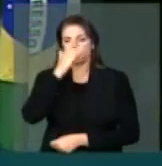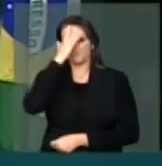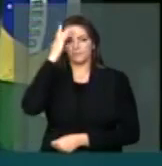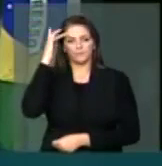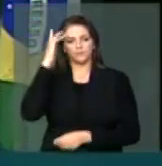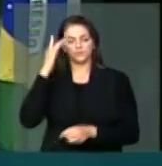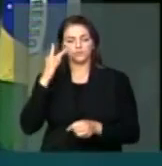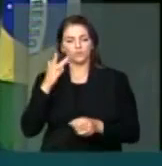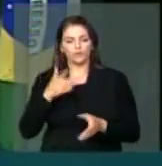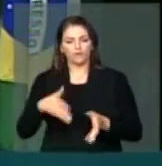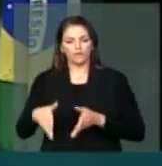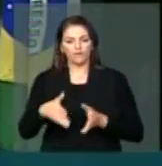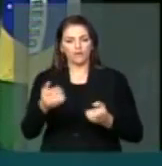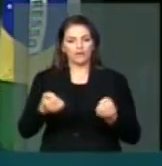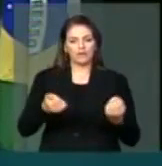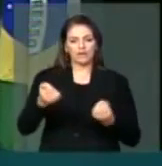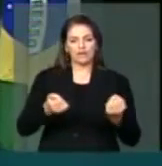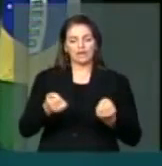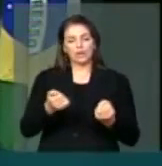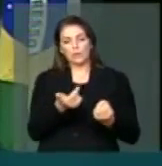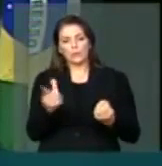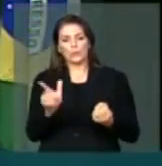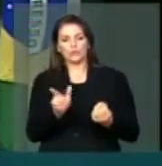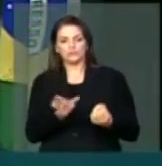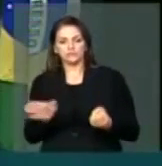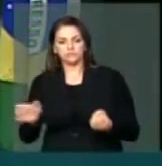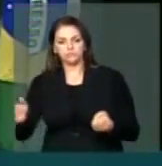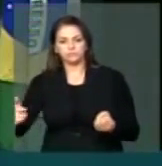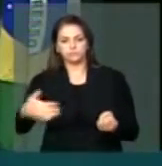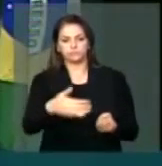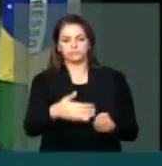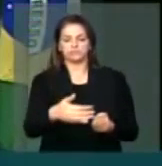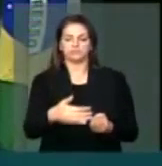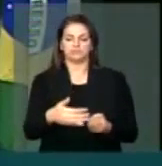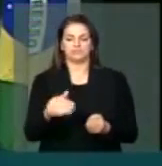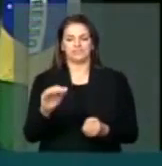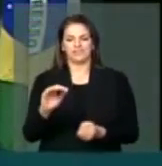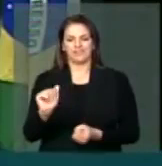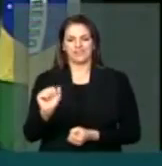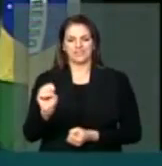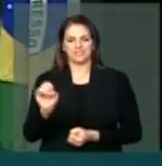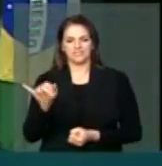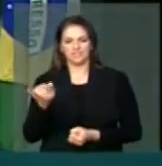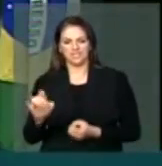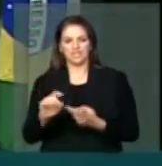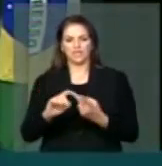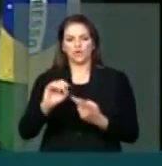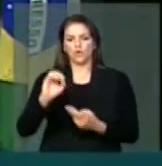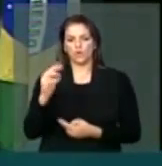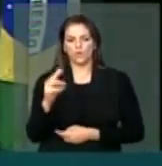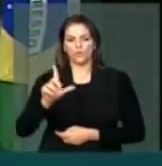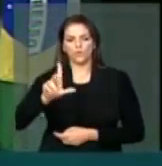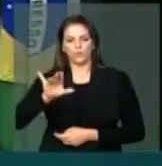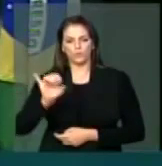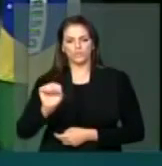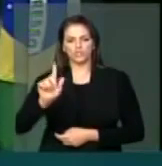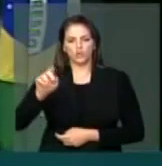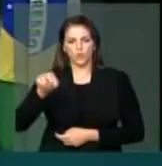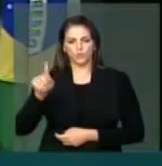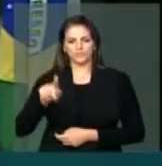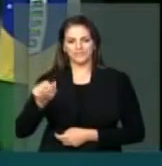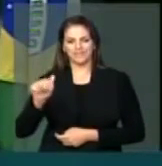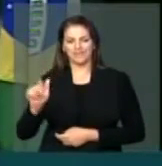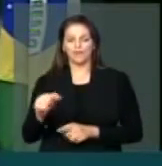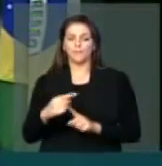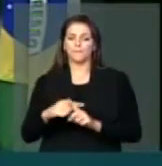cruzando. E a Grande Jaguari tem que cruzar via Cassiqui ou ir para o São Luís Gonzaga, onde o trecho aumenta e